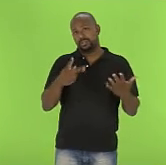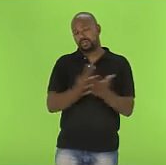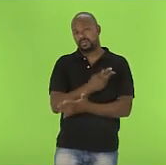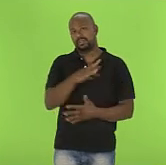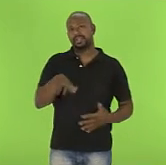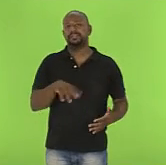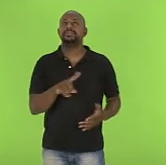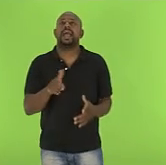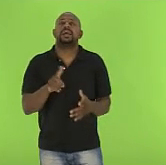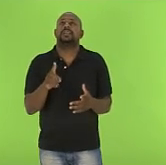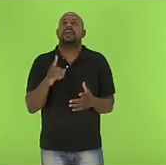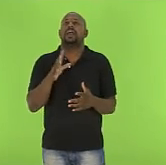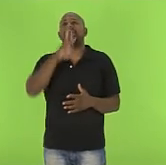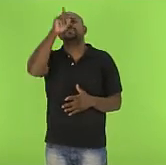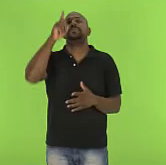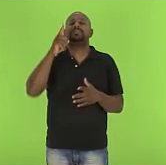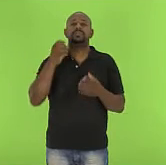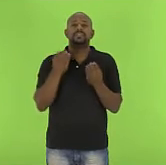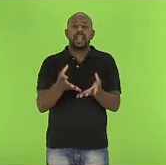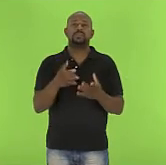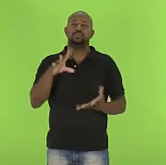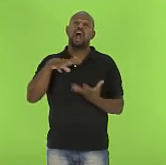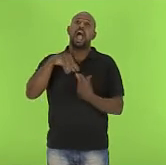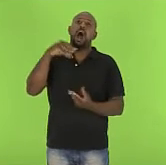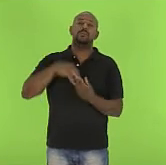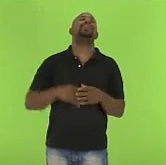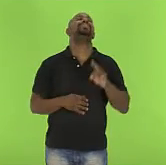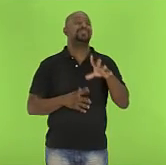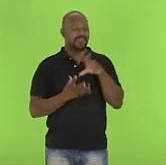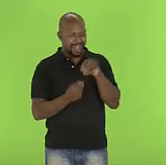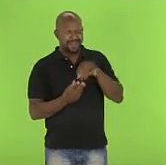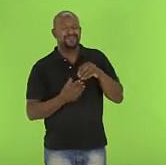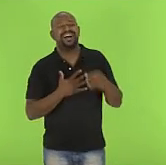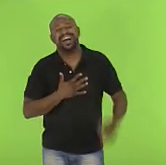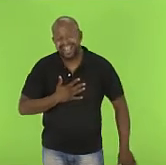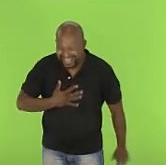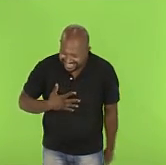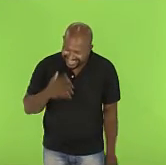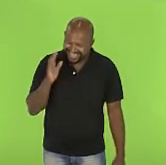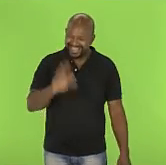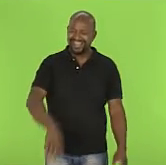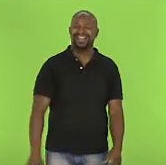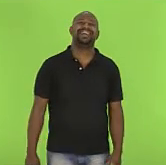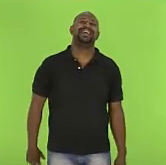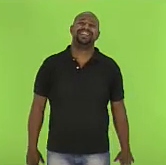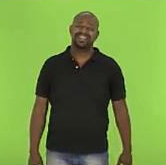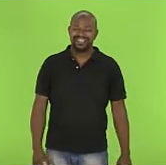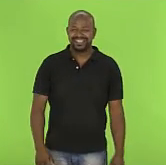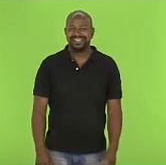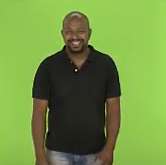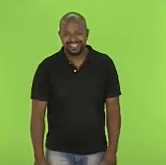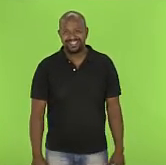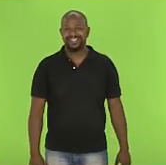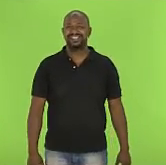coisas acontecem. Nada cai do céu. Uhum. Só a alma. Só a alma.